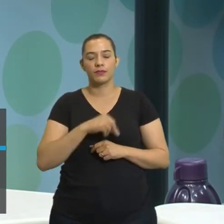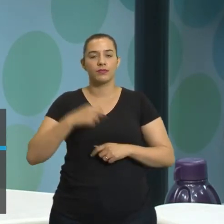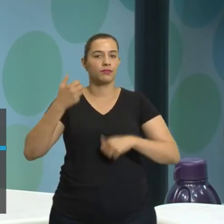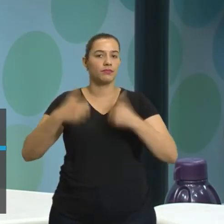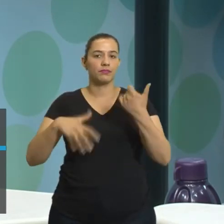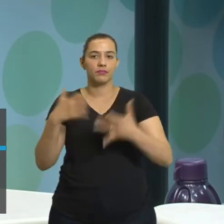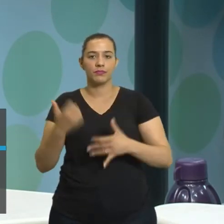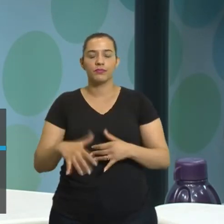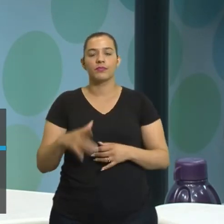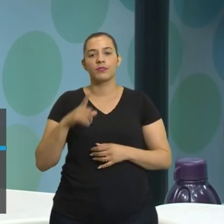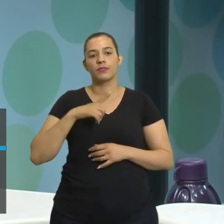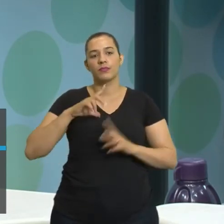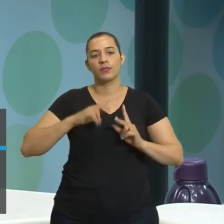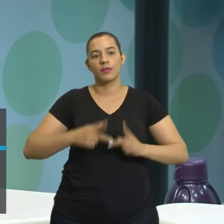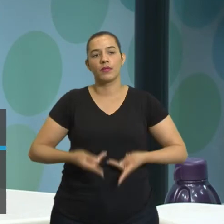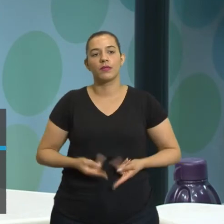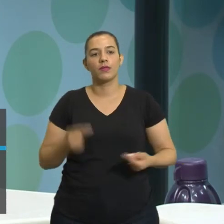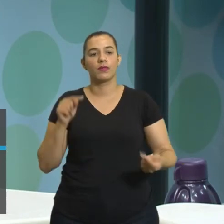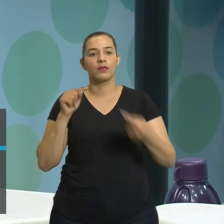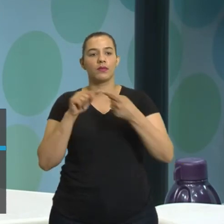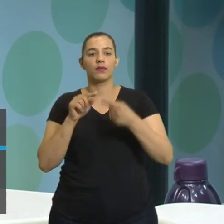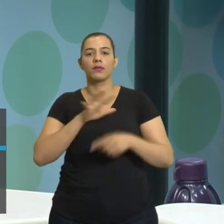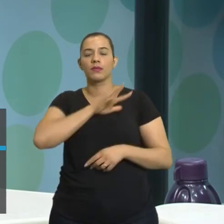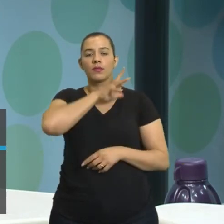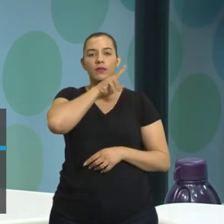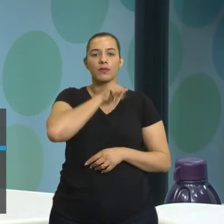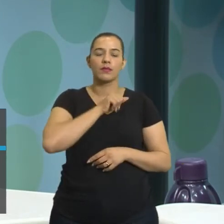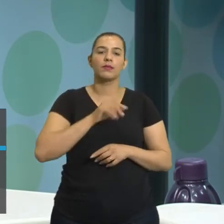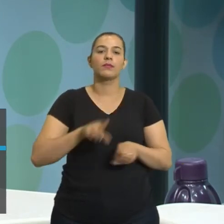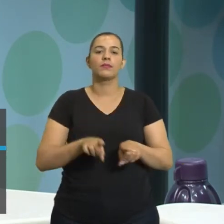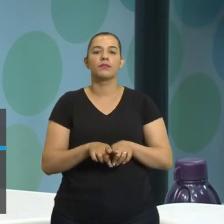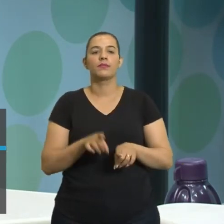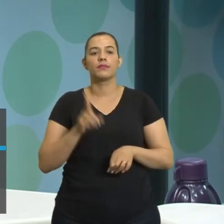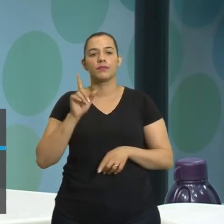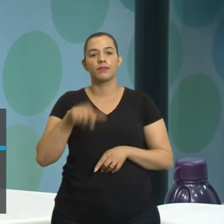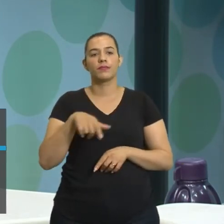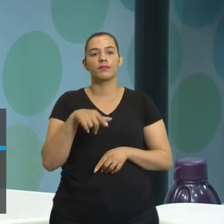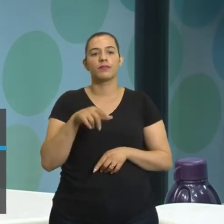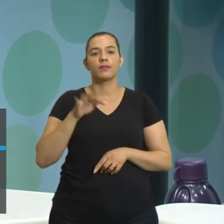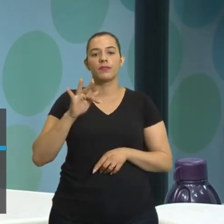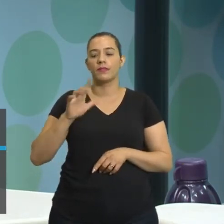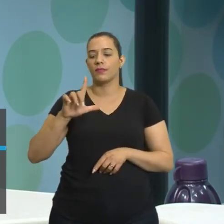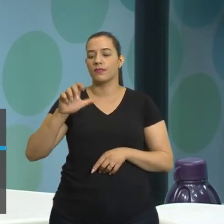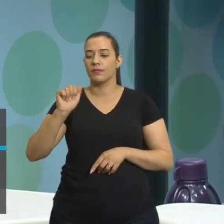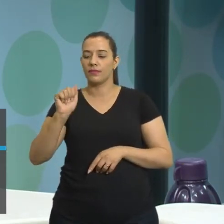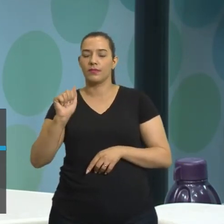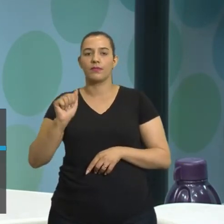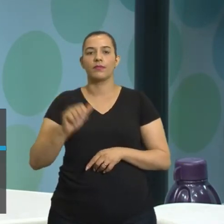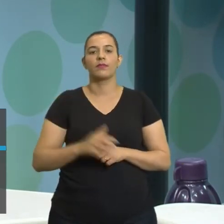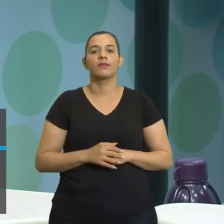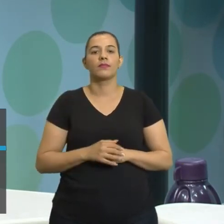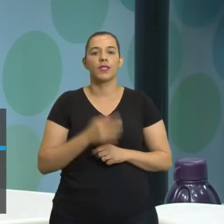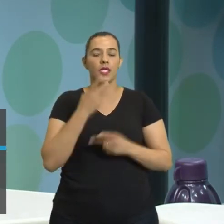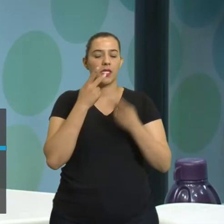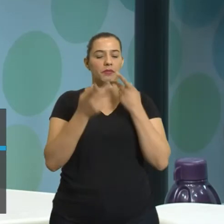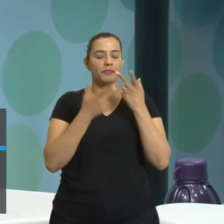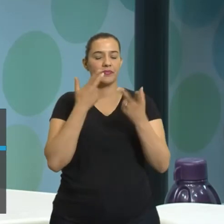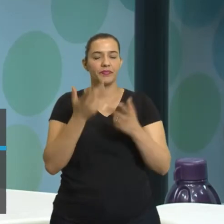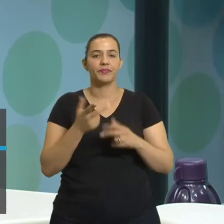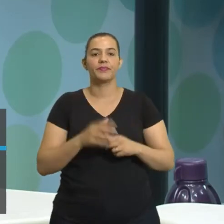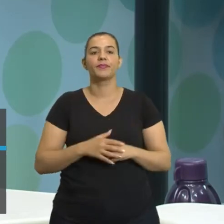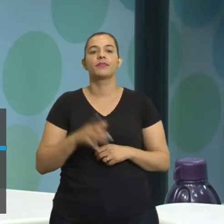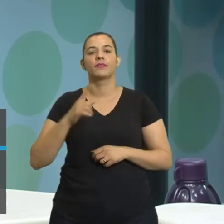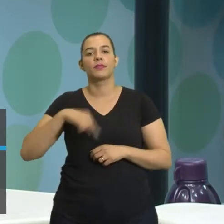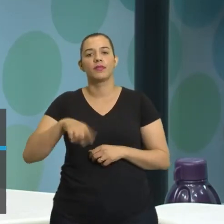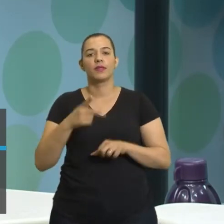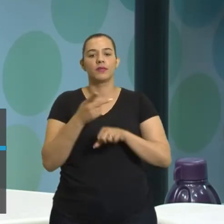atribuídos aspectos humanos aos animais, como, por exemplo, a fala. Exatamente. Então, explorar